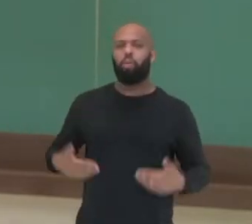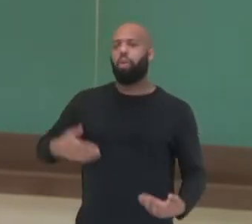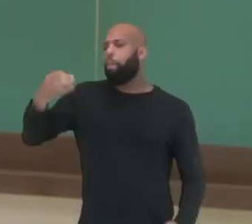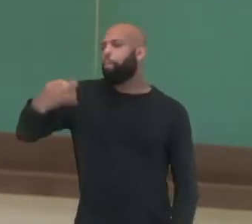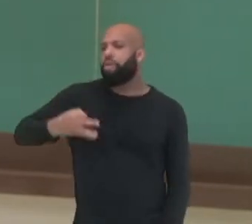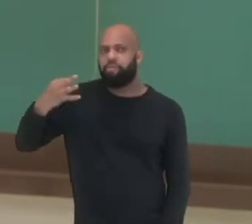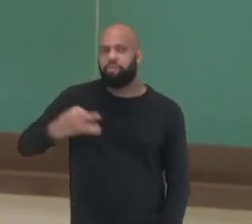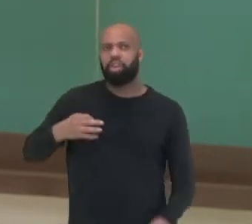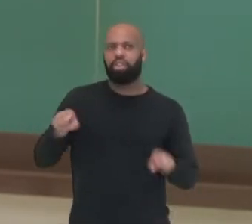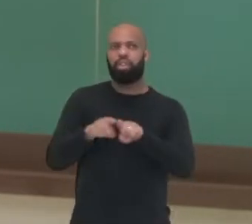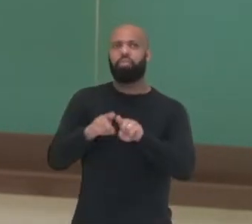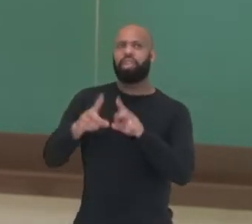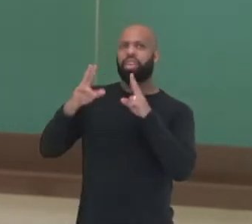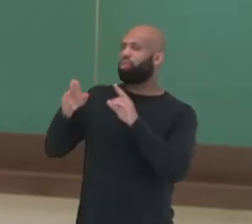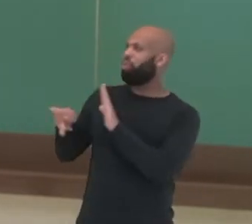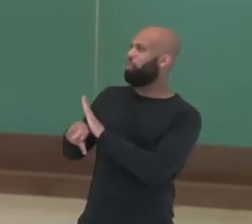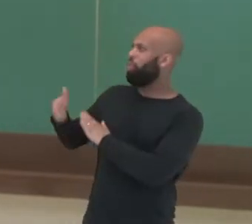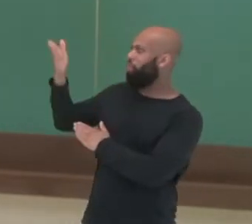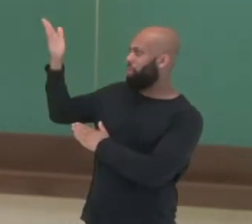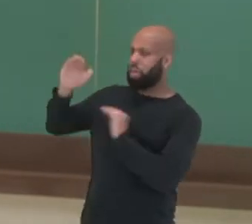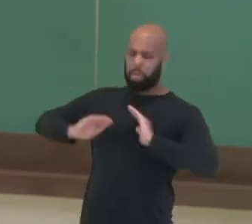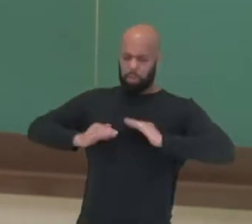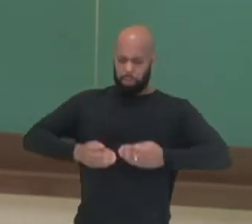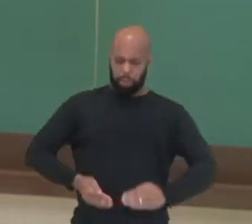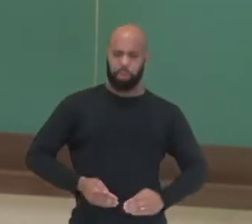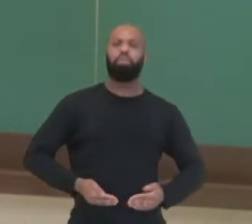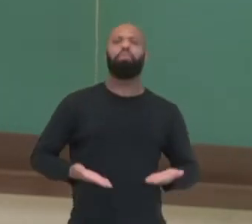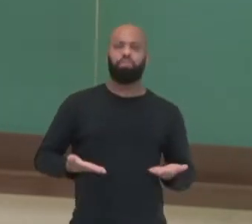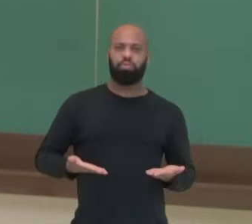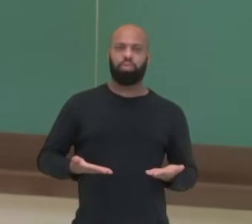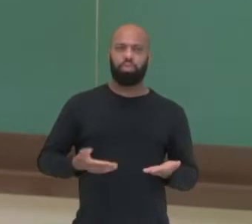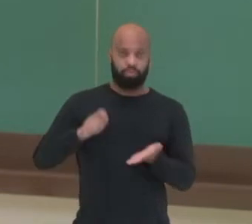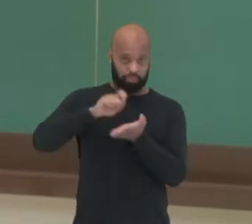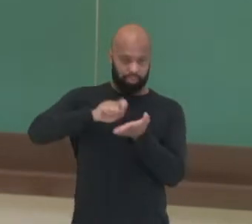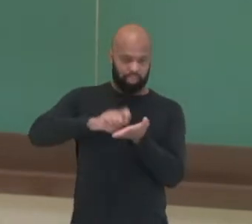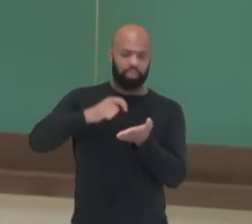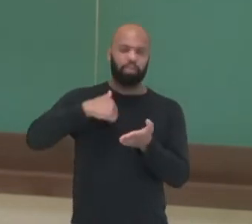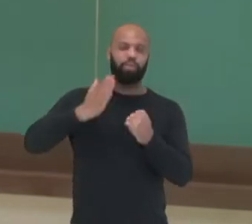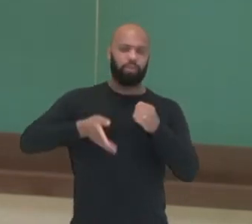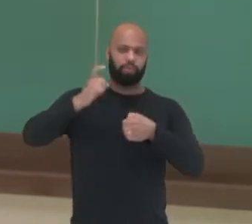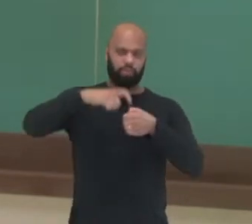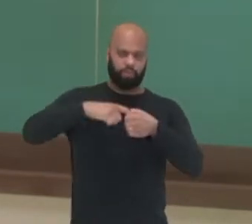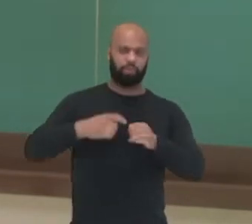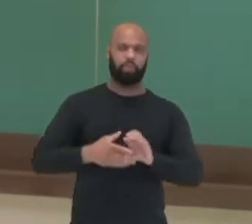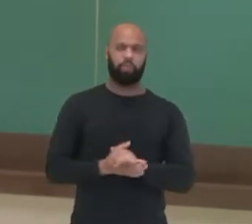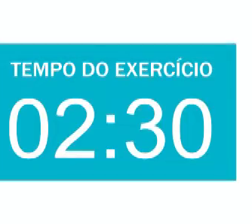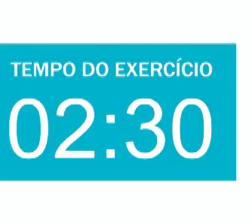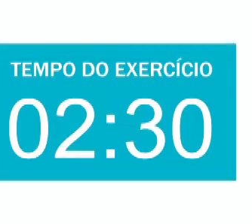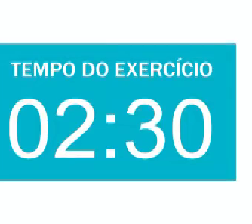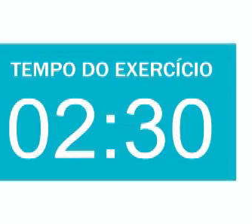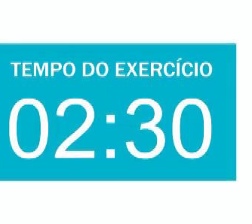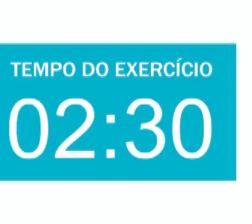ideal ou o corpo igual desses modelos que são apresentados nas mídias? Nós já voltamos.